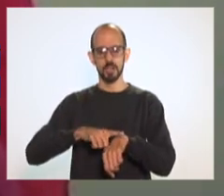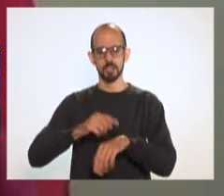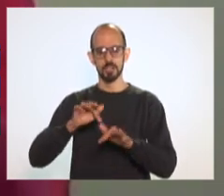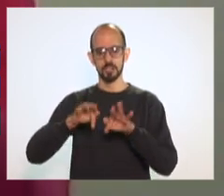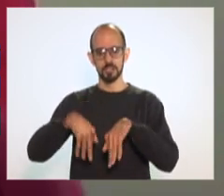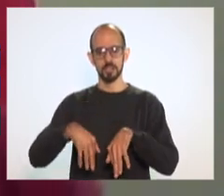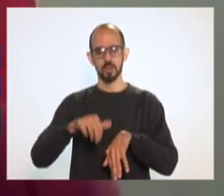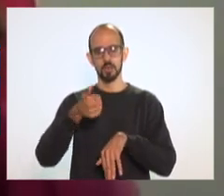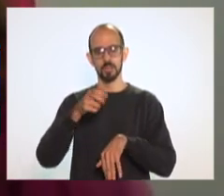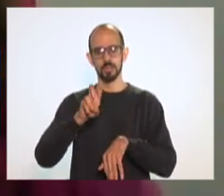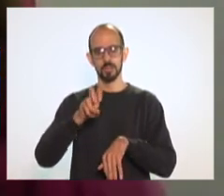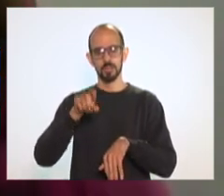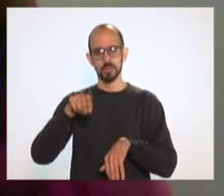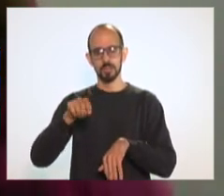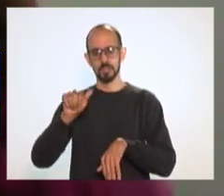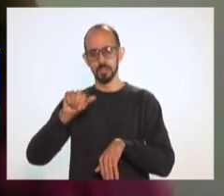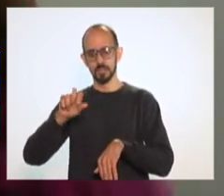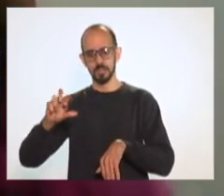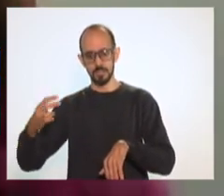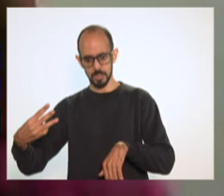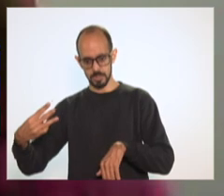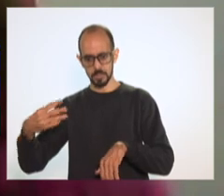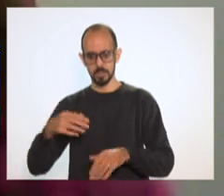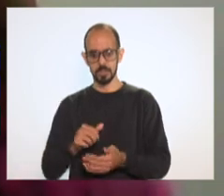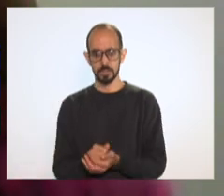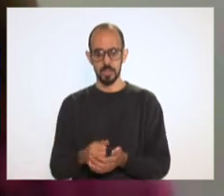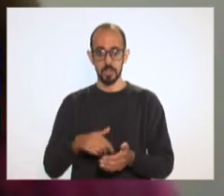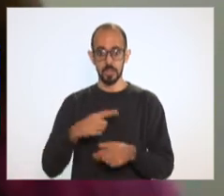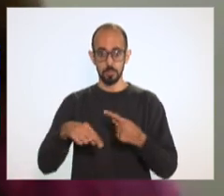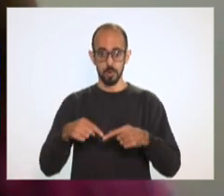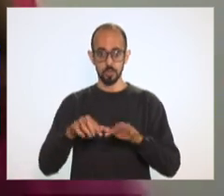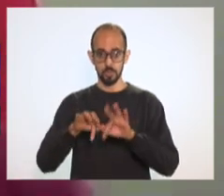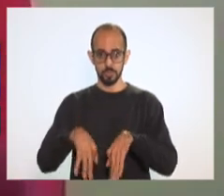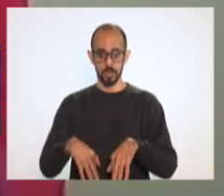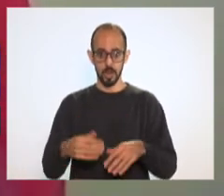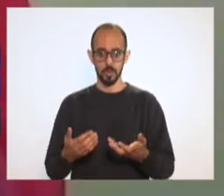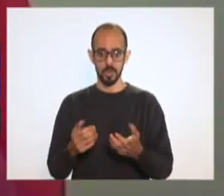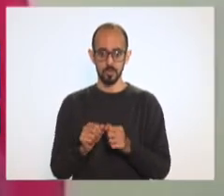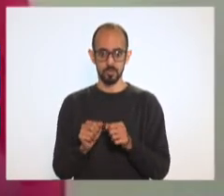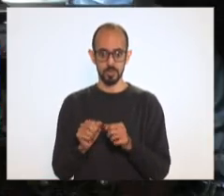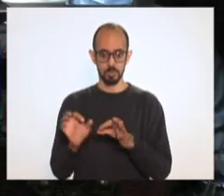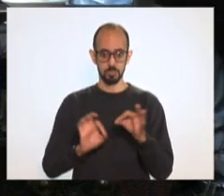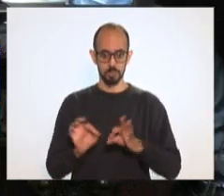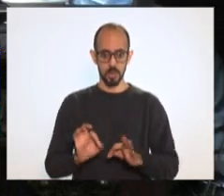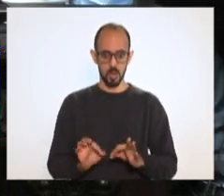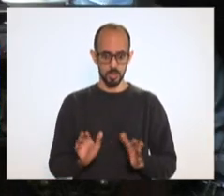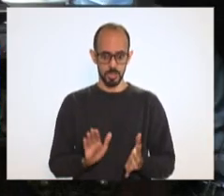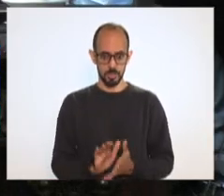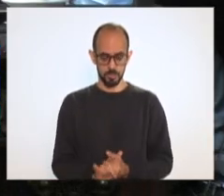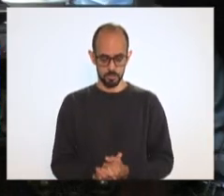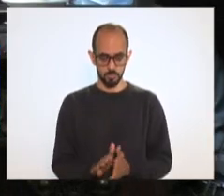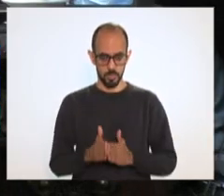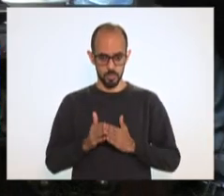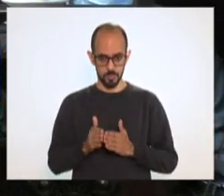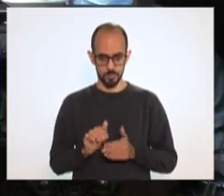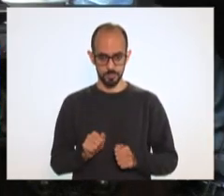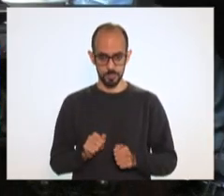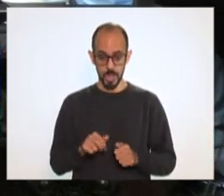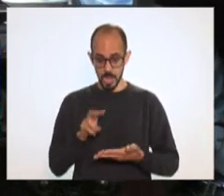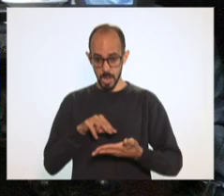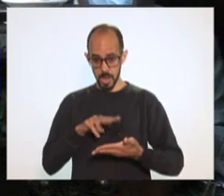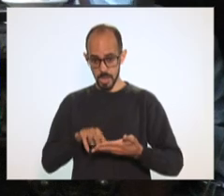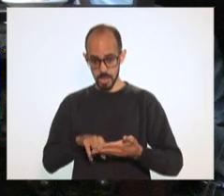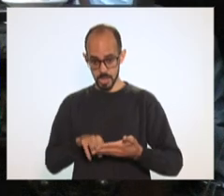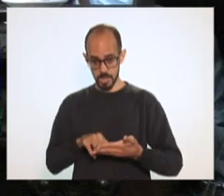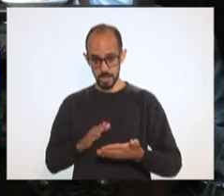13 minutos. Presidente, ao final da pauta, eu gostaria de fazer um pela ordem. Ok. Lida e aprovada a ata, passa-se a